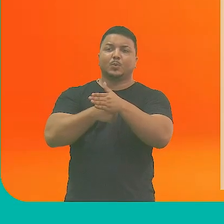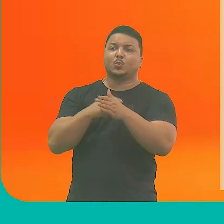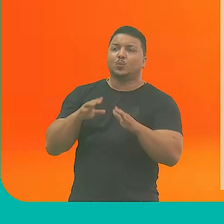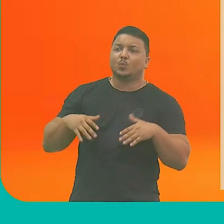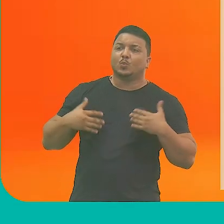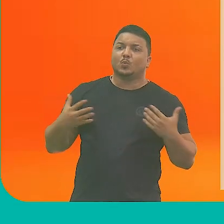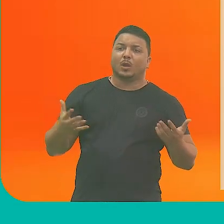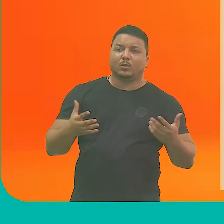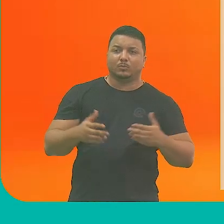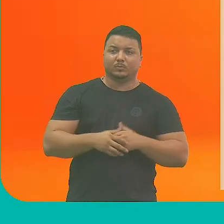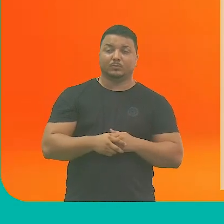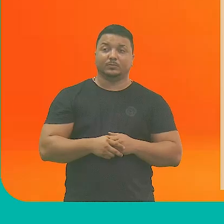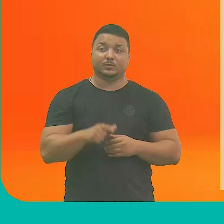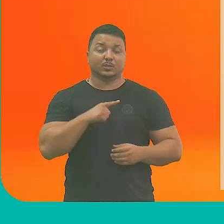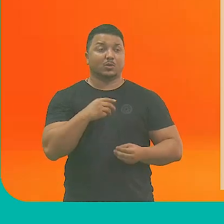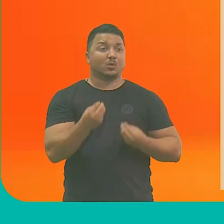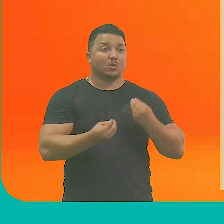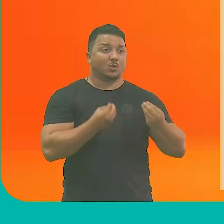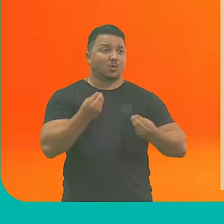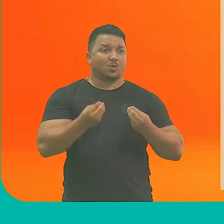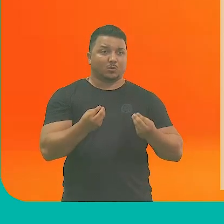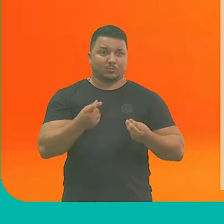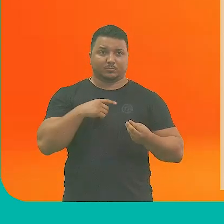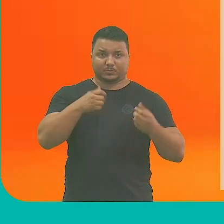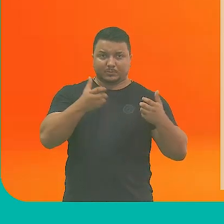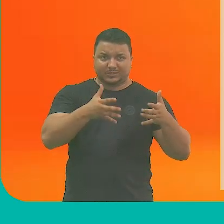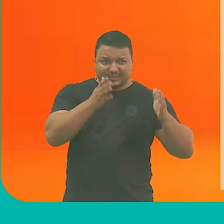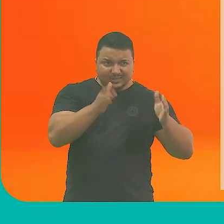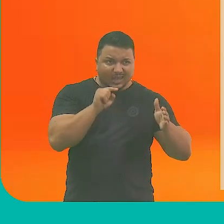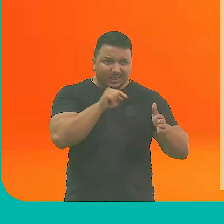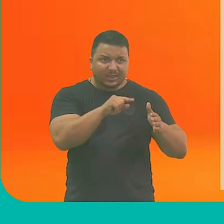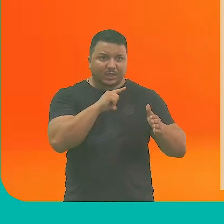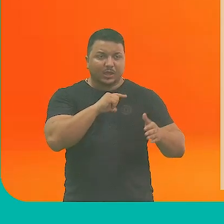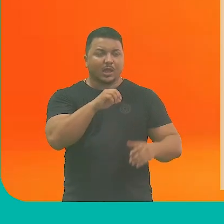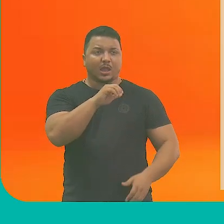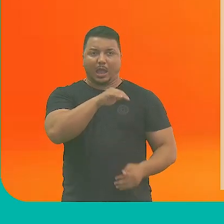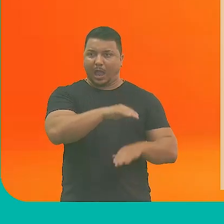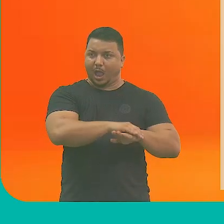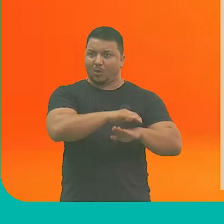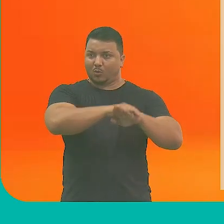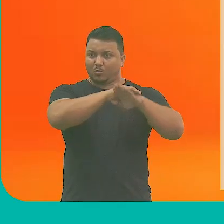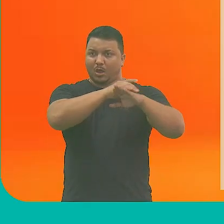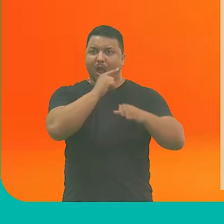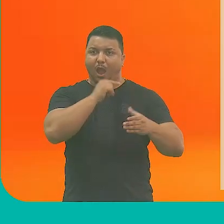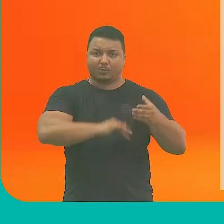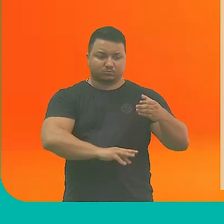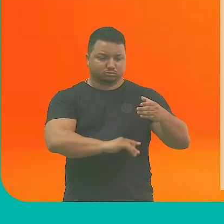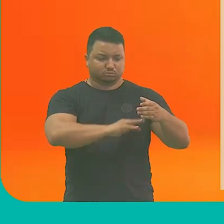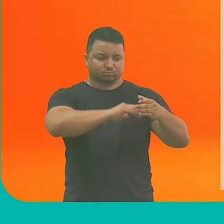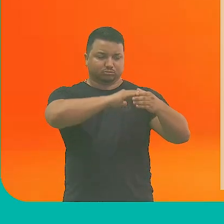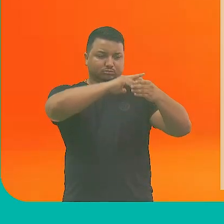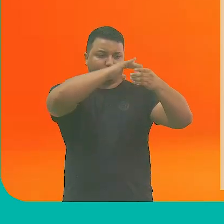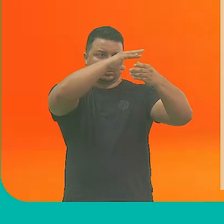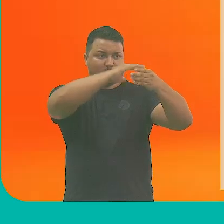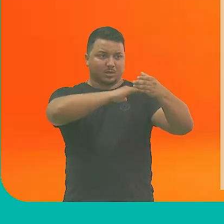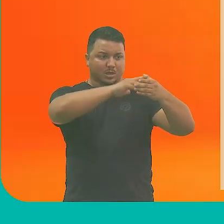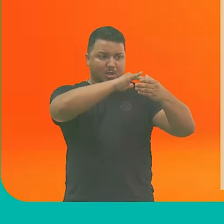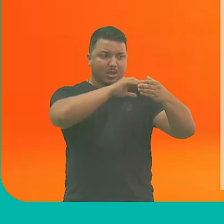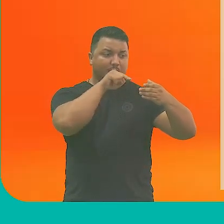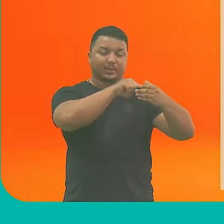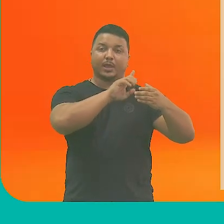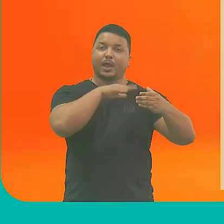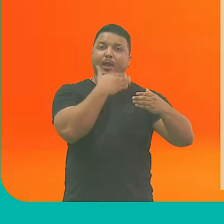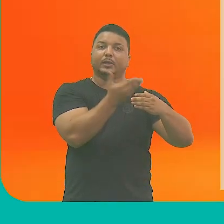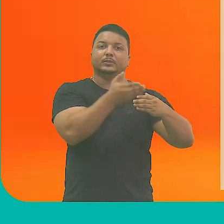me dando. Como ele falou em acumulado, eu tinha que perceber que era toda a água que ia